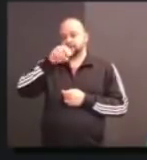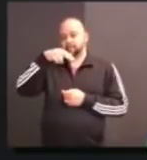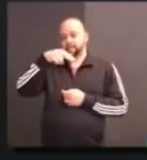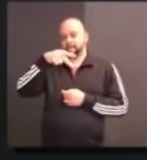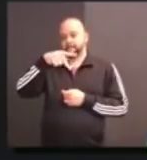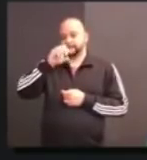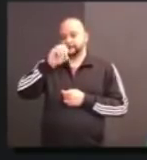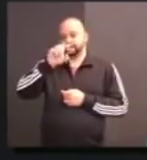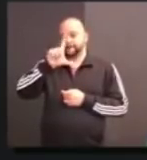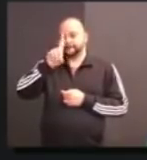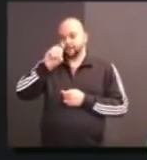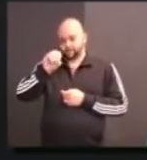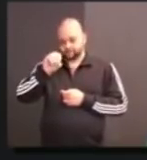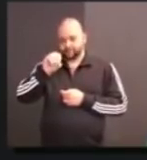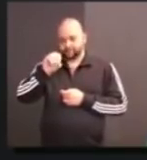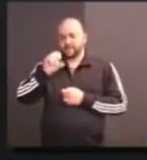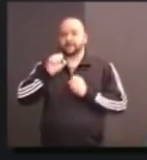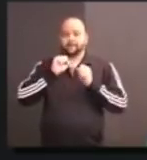Uberaba.